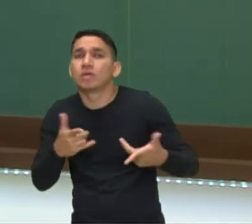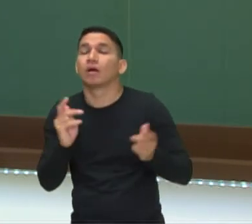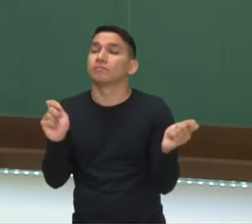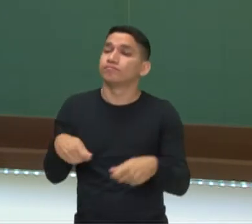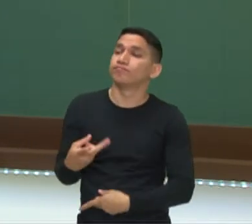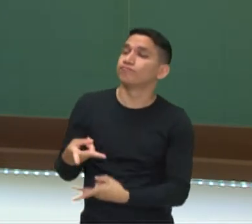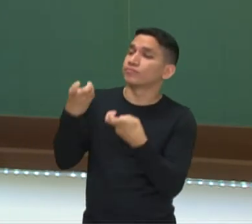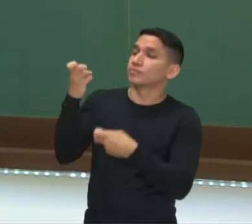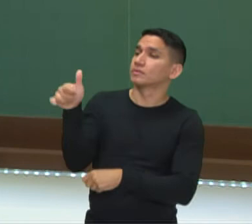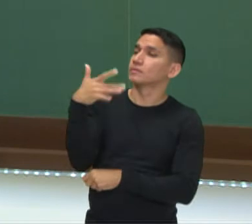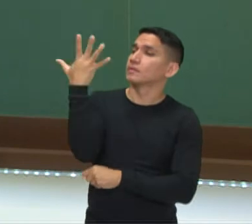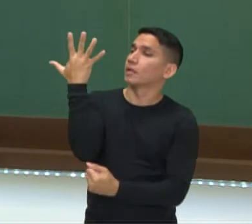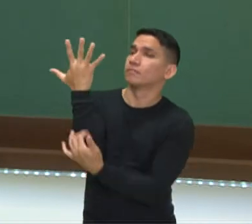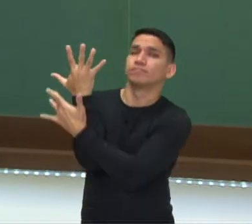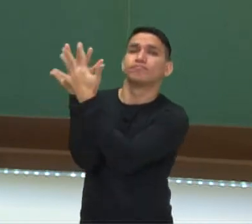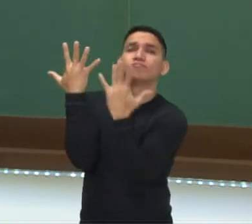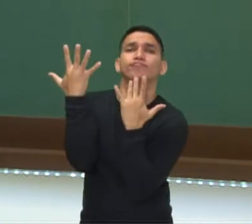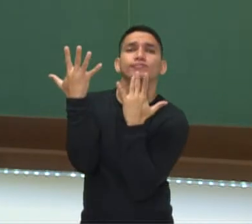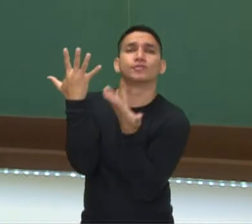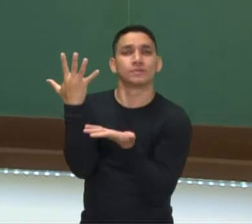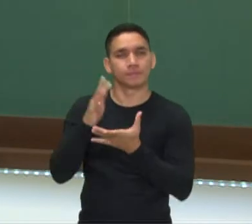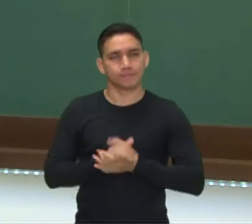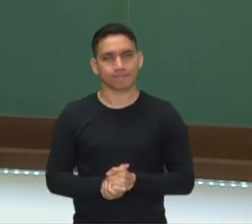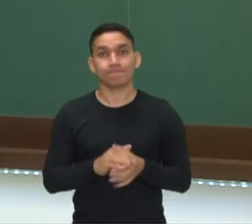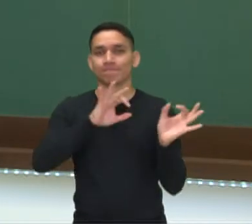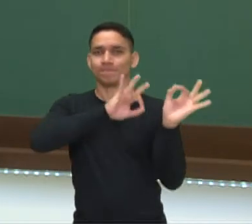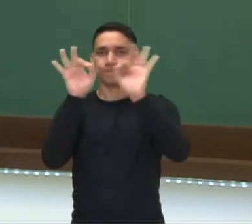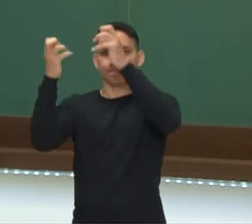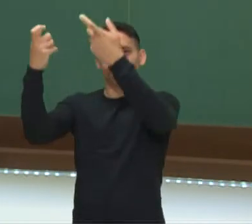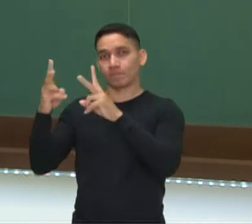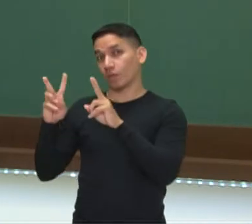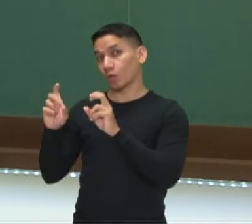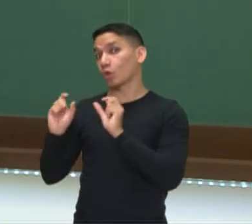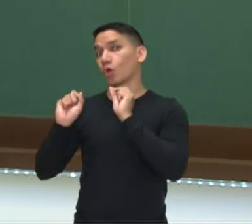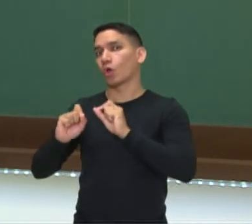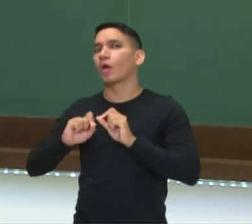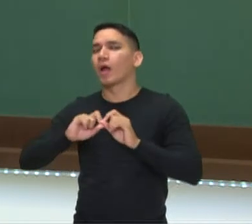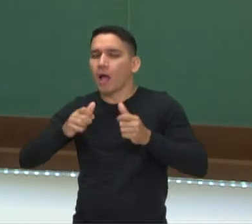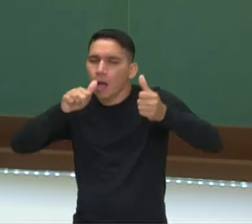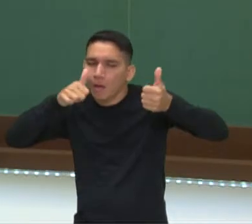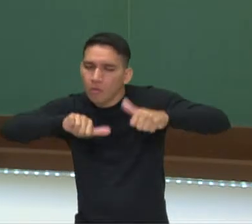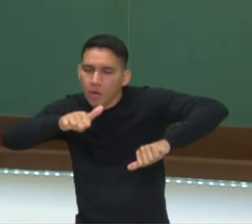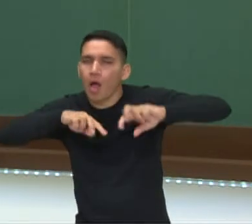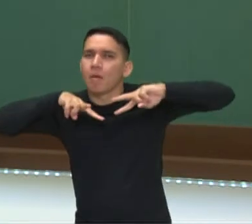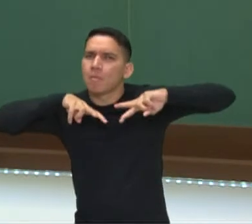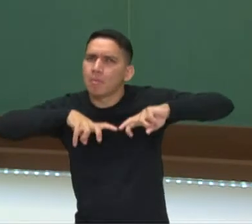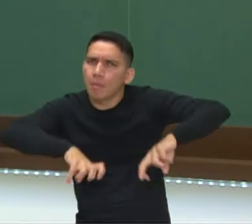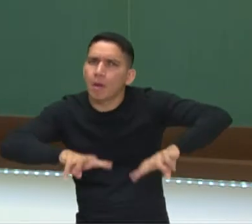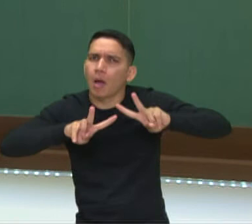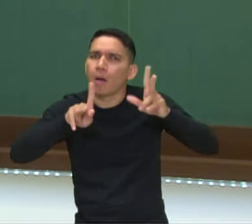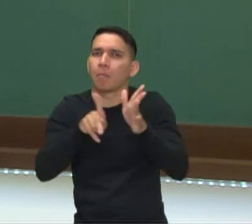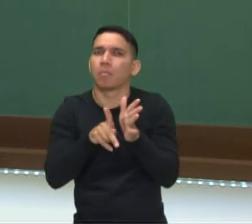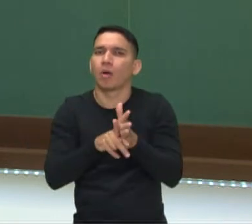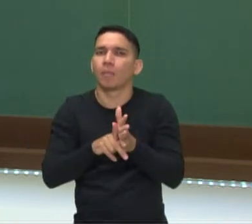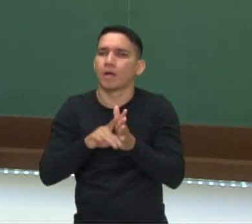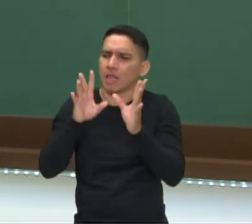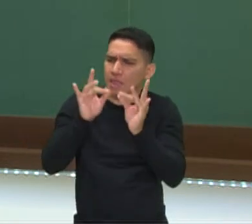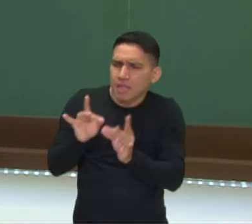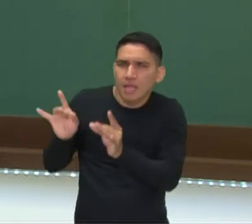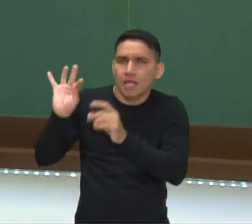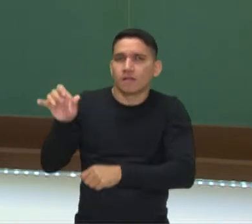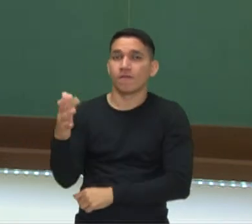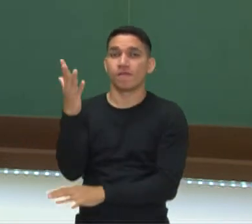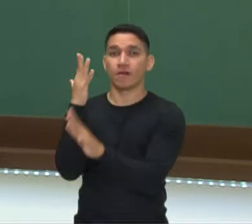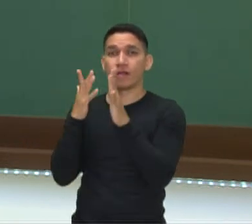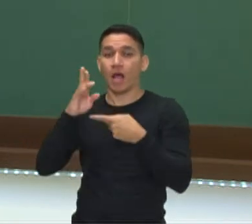flor toda colorida. Neste vídeo, nós fizemos um aprofundamento sobre a histologia vegetal,